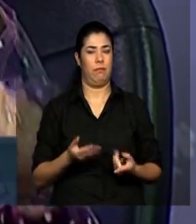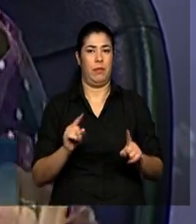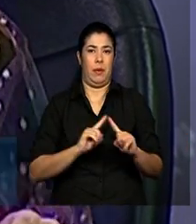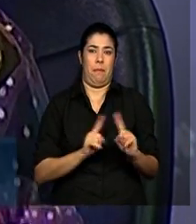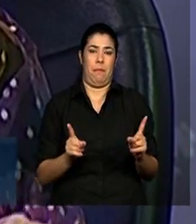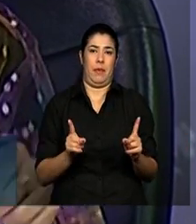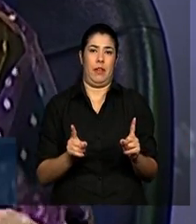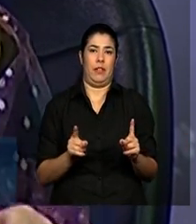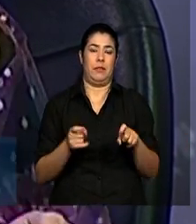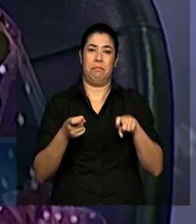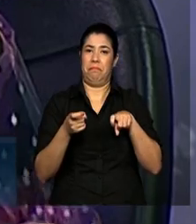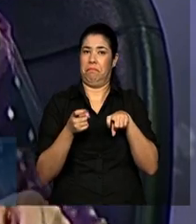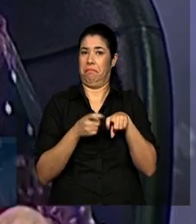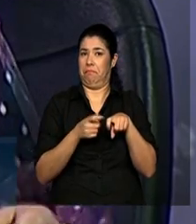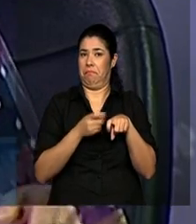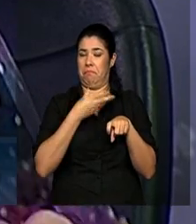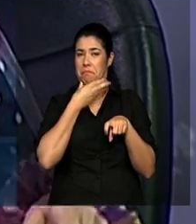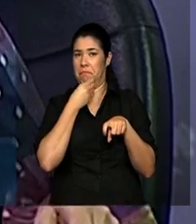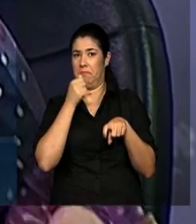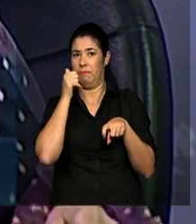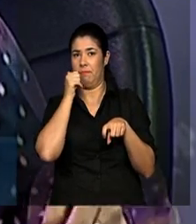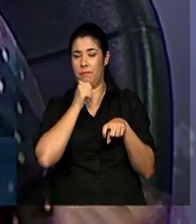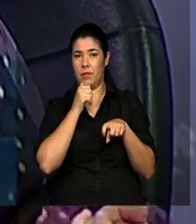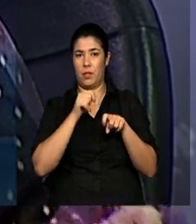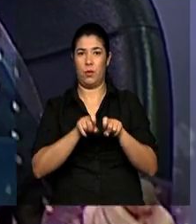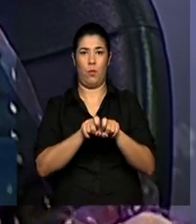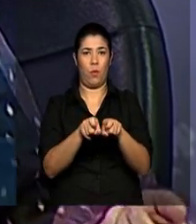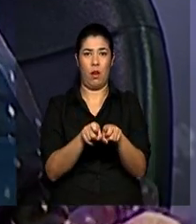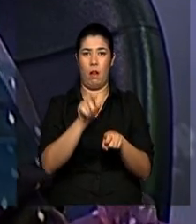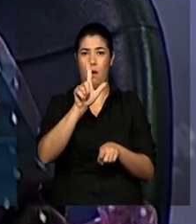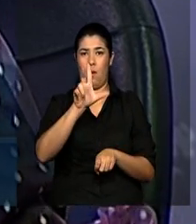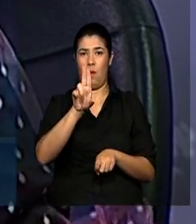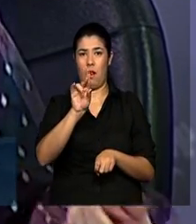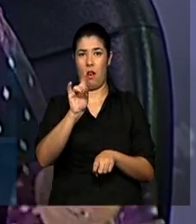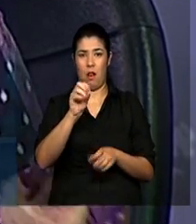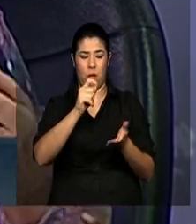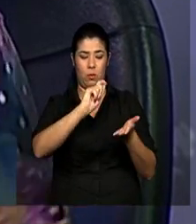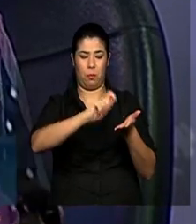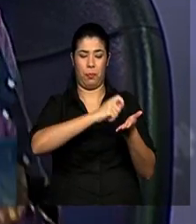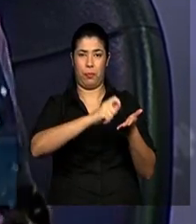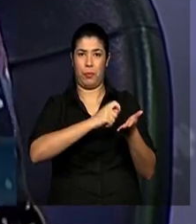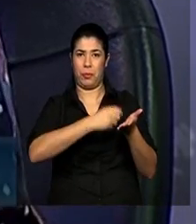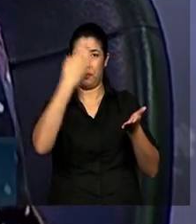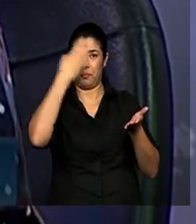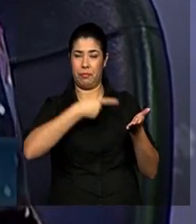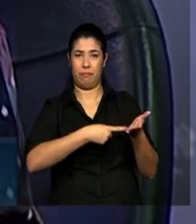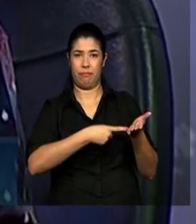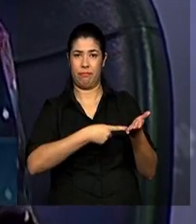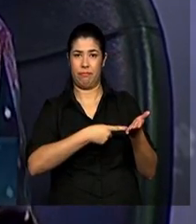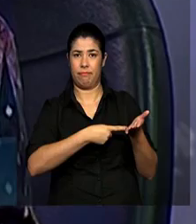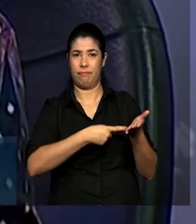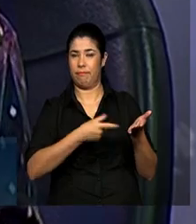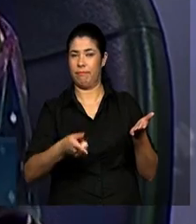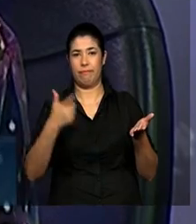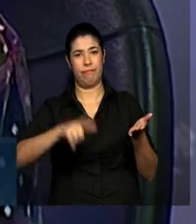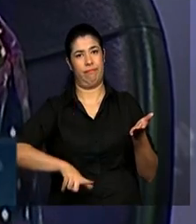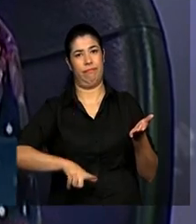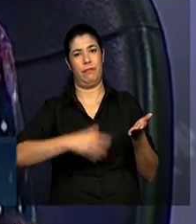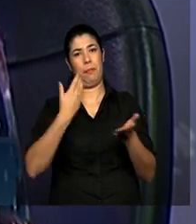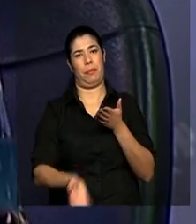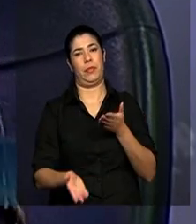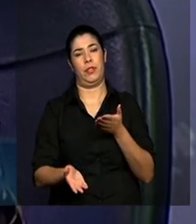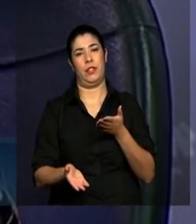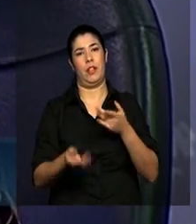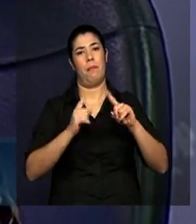Mas o médico ou a médica ginecobstetra, o laudo deles não serviria. Agora, com esta portaria e esse processo